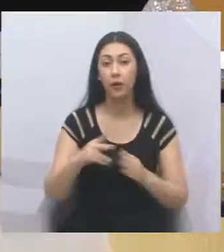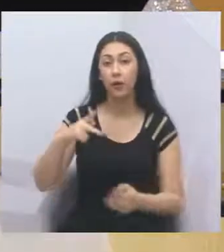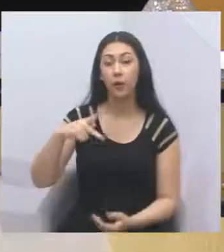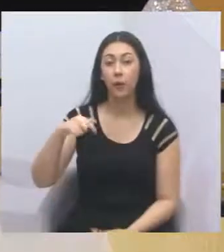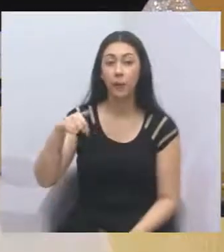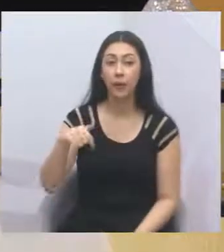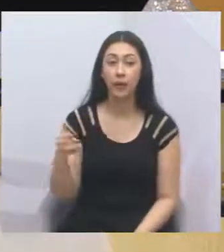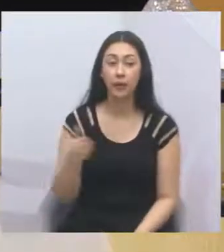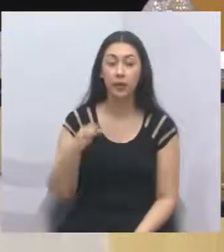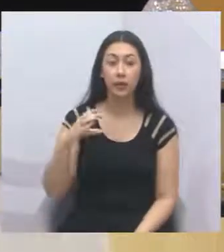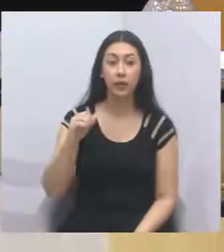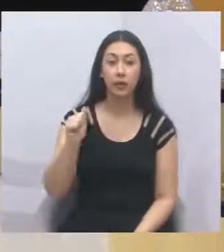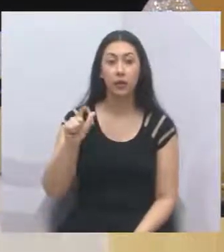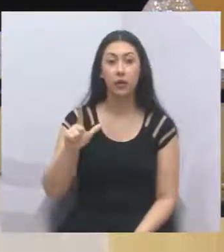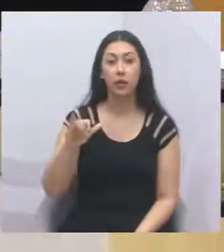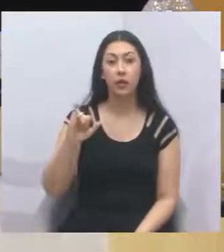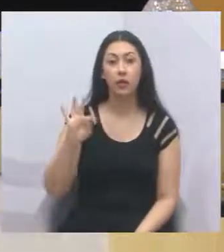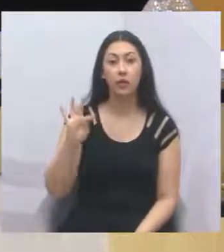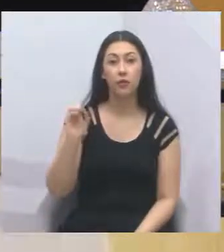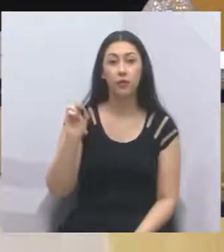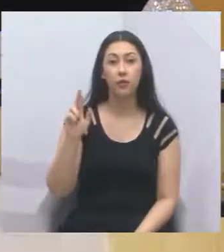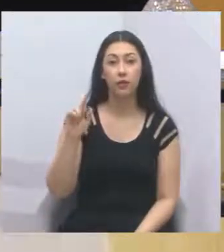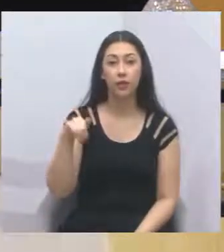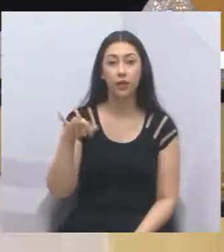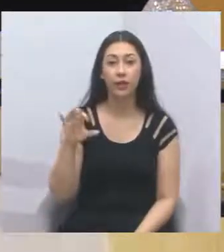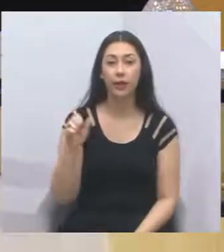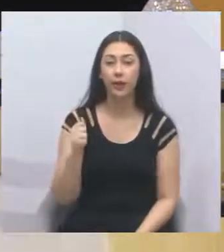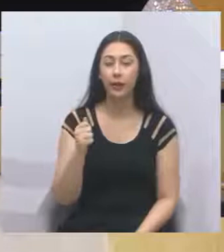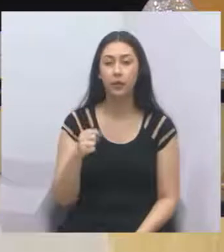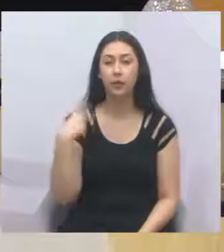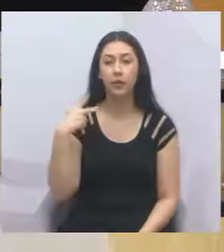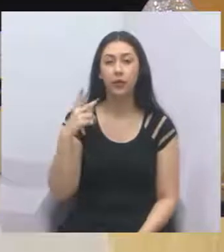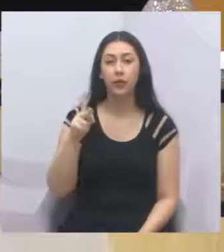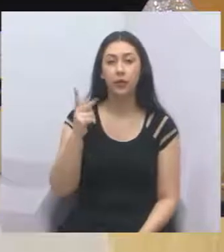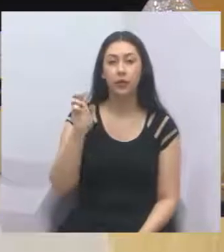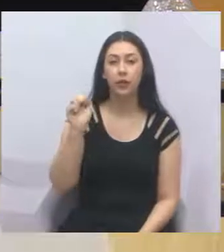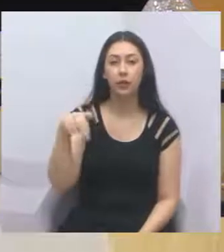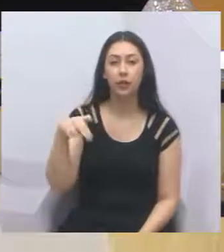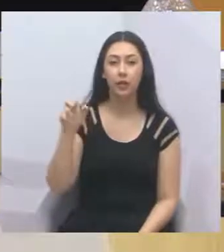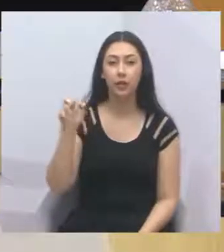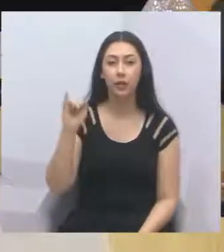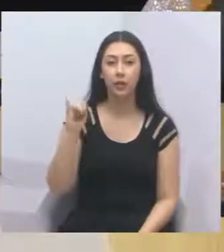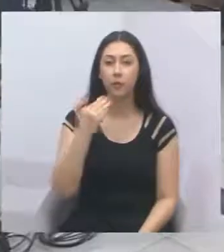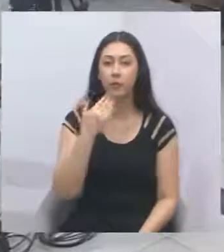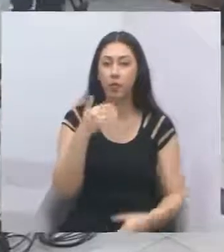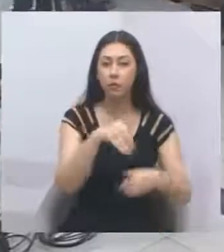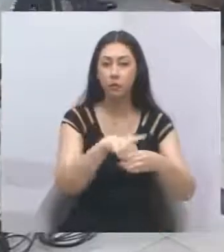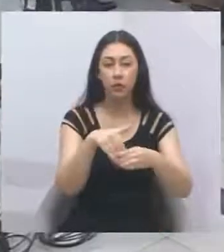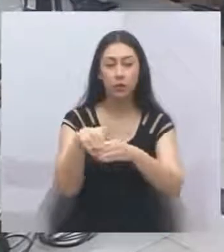autoria vereador Hernani Barreto. Foi pedido votação, senhor presidente.